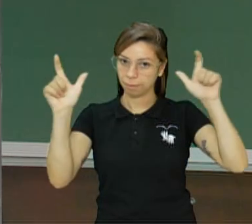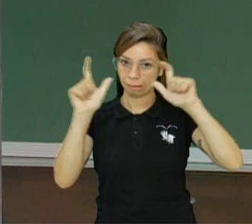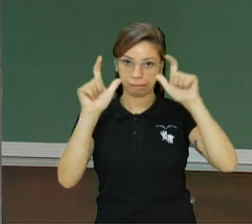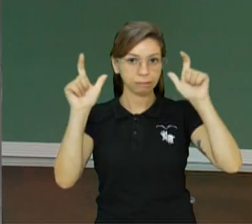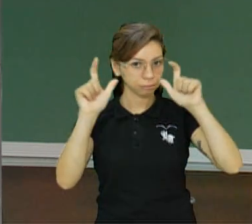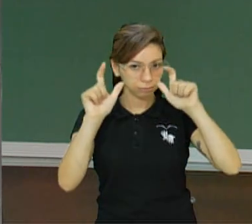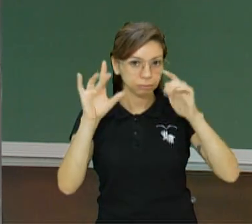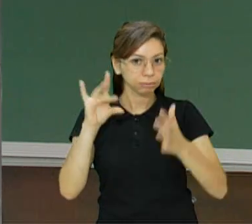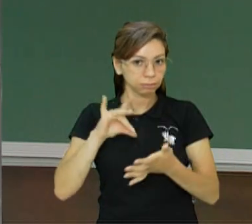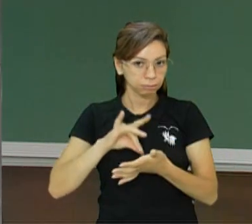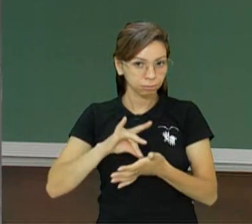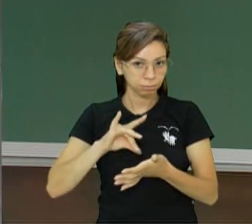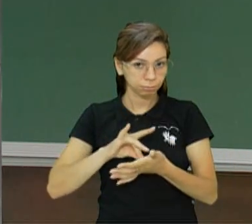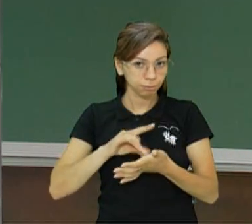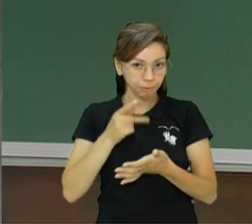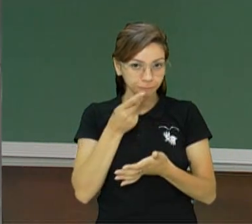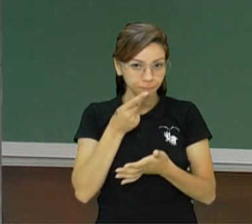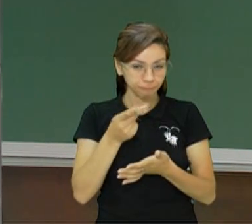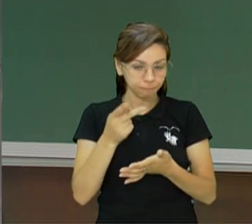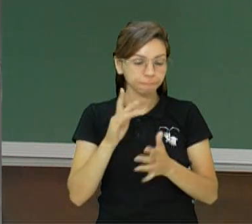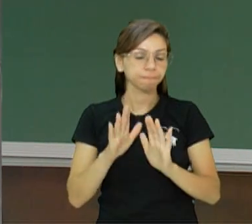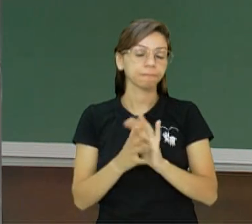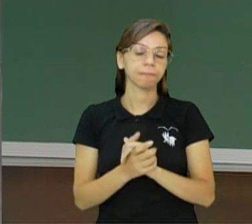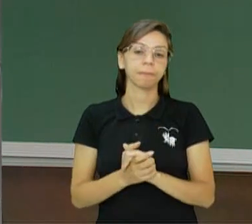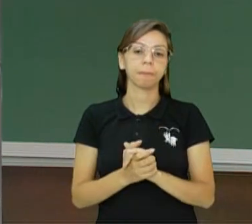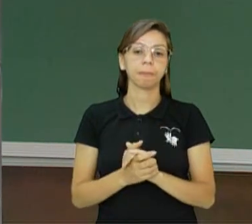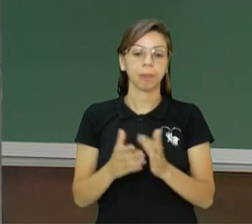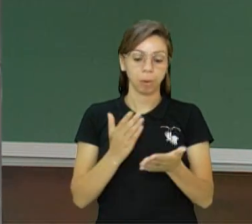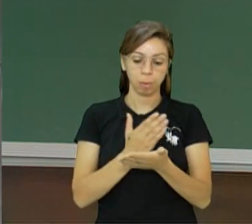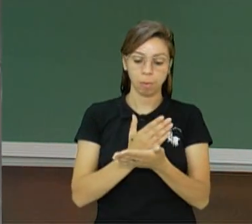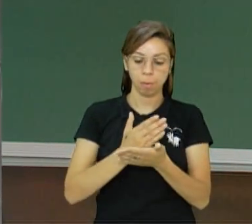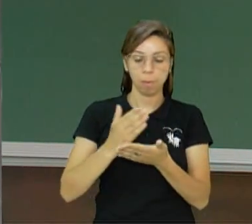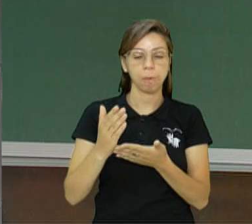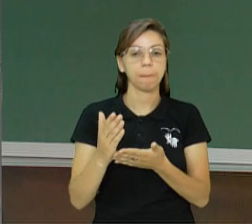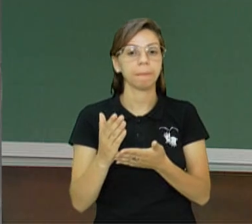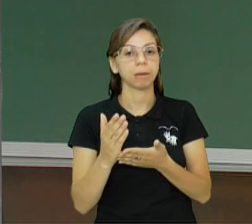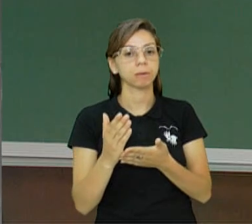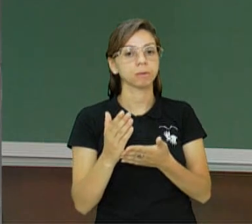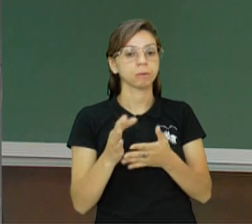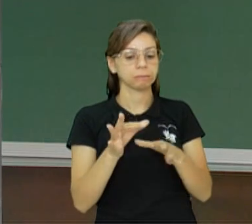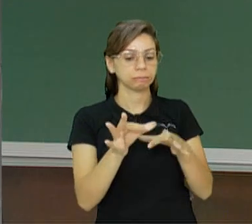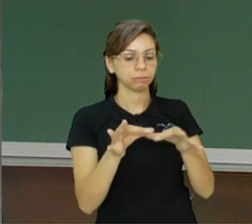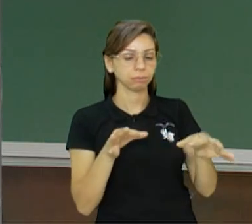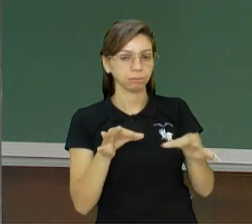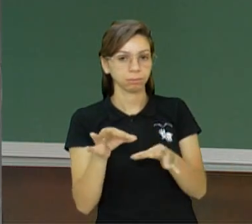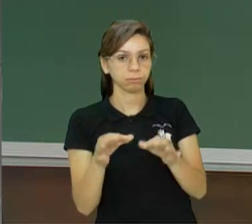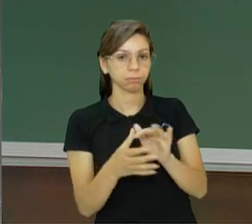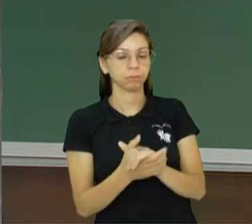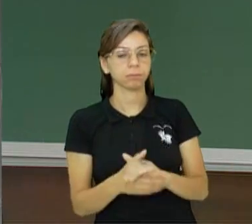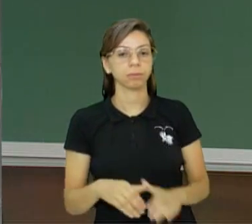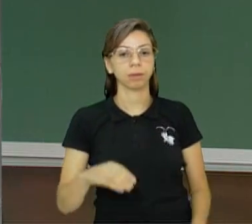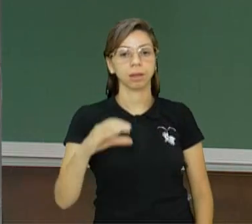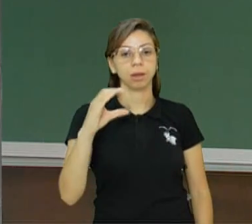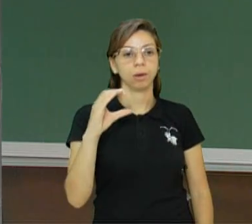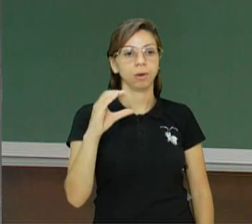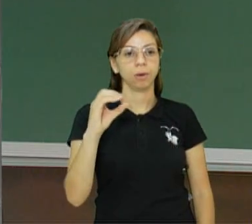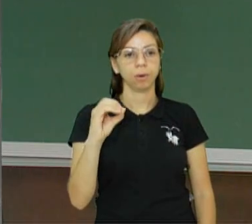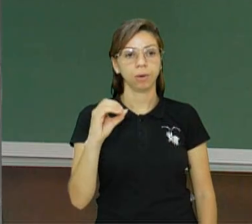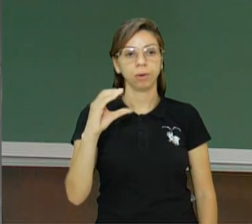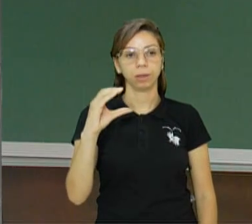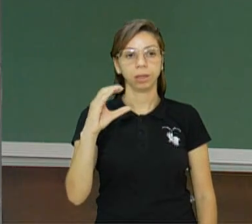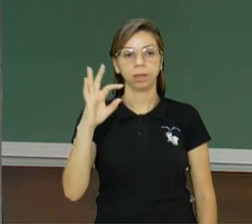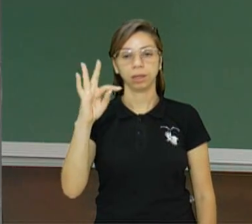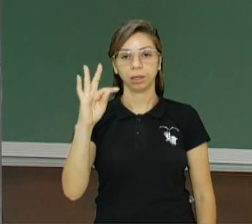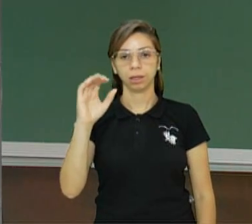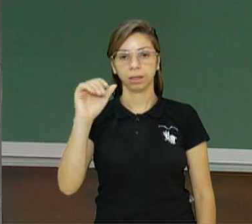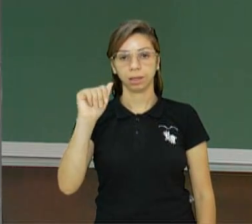bem atentos no que eu estou falando? Lá no início dessa montagem, o que a prof falou? Que é um octaedro, né?